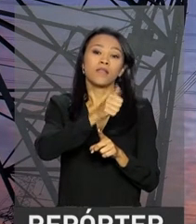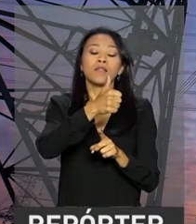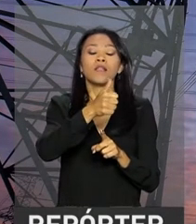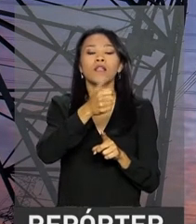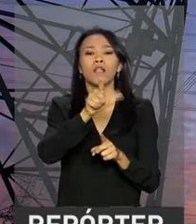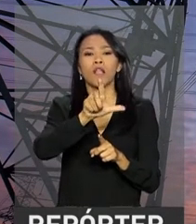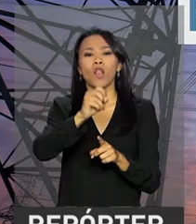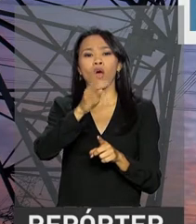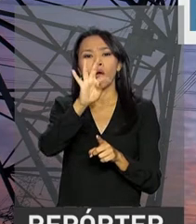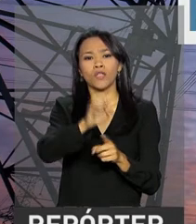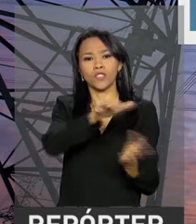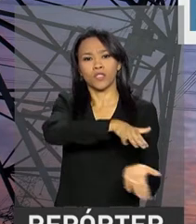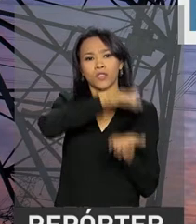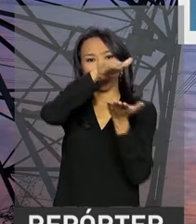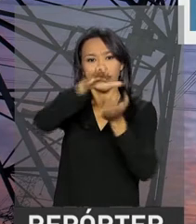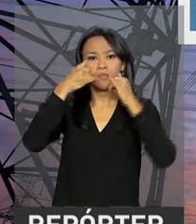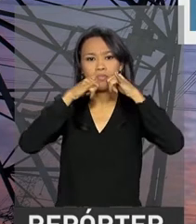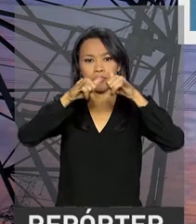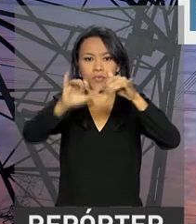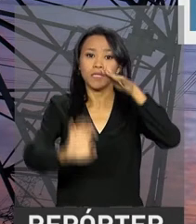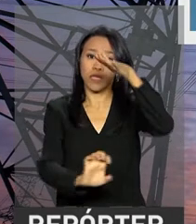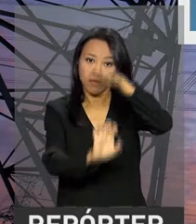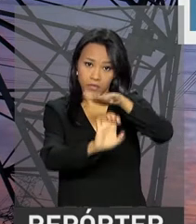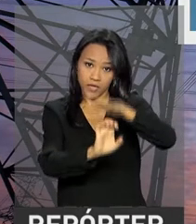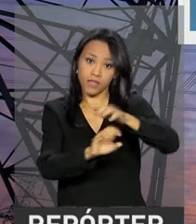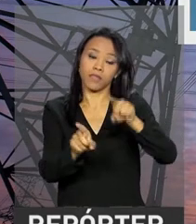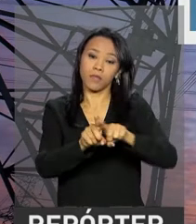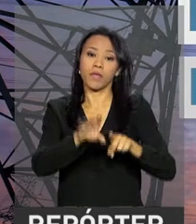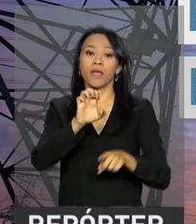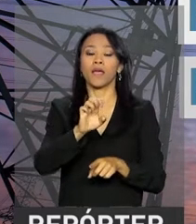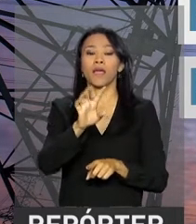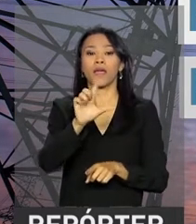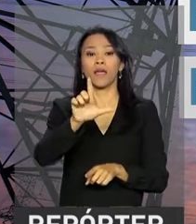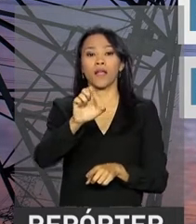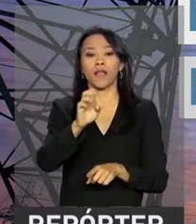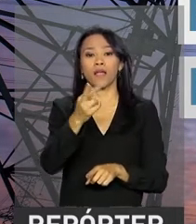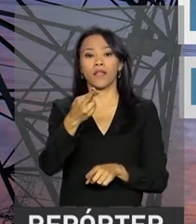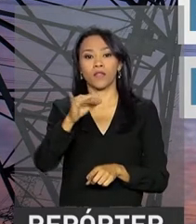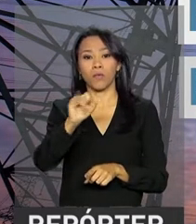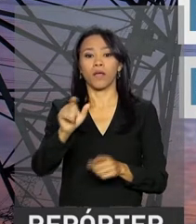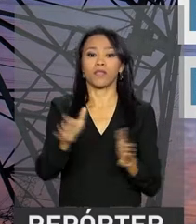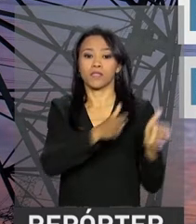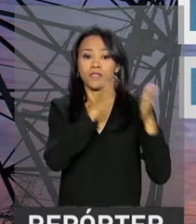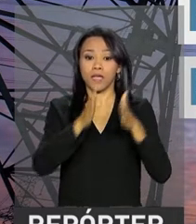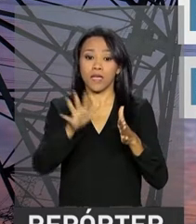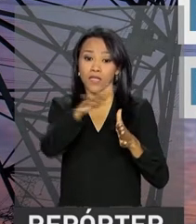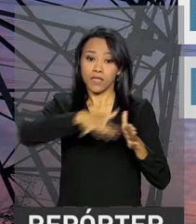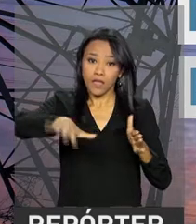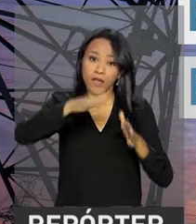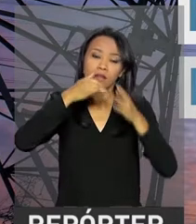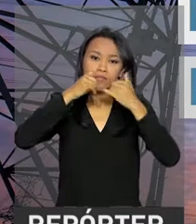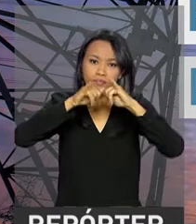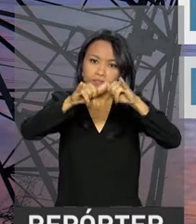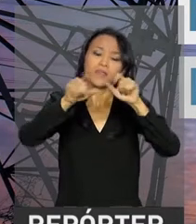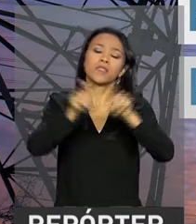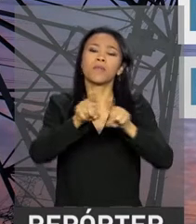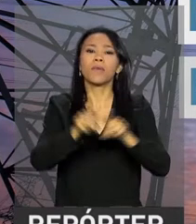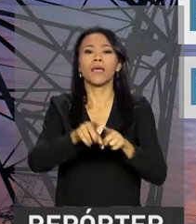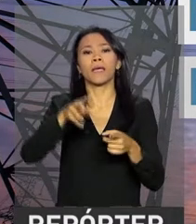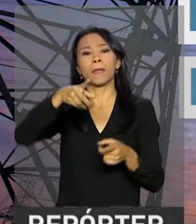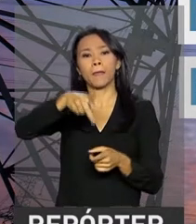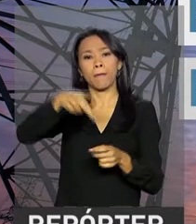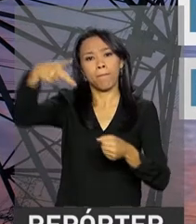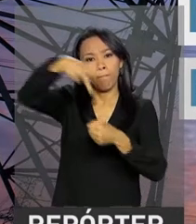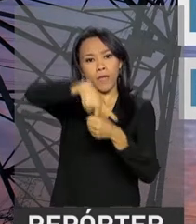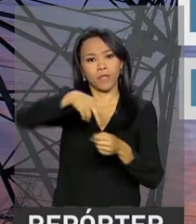além da privatização da eletrobrás na área energética entram também em quatro rodadas de licitações de petróleo e gás no pré